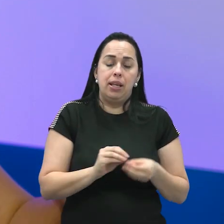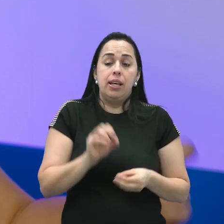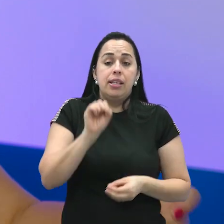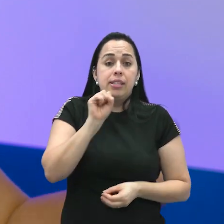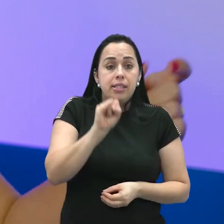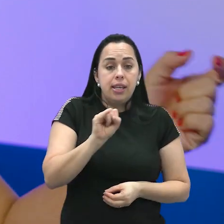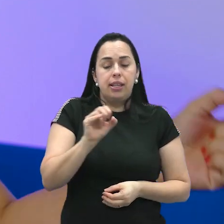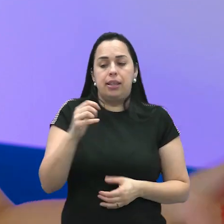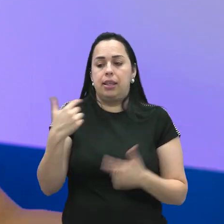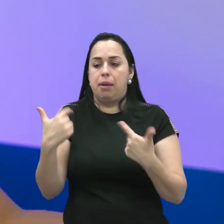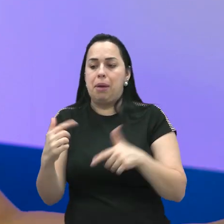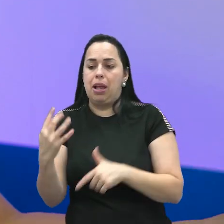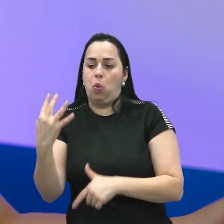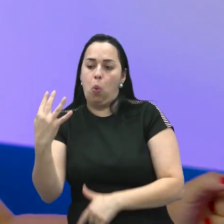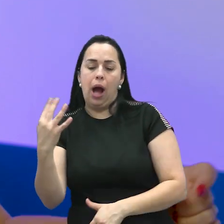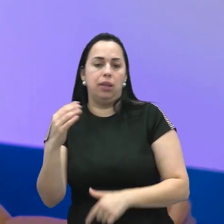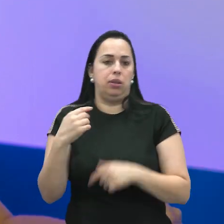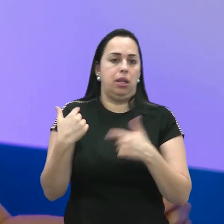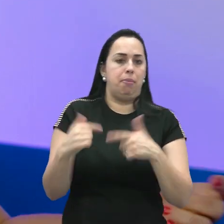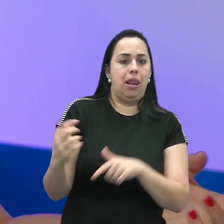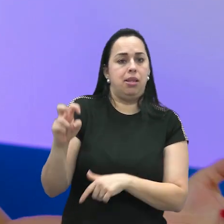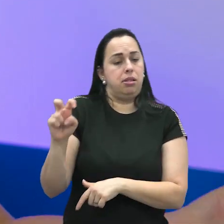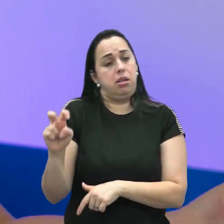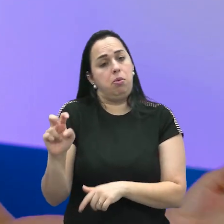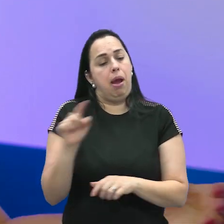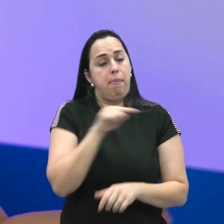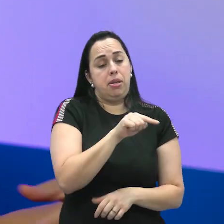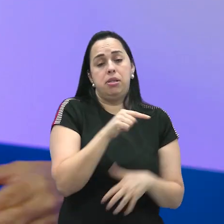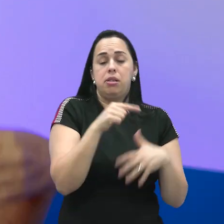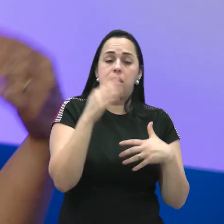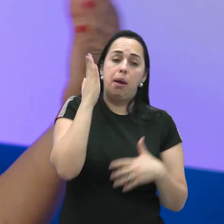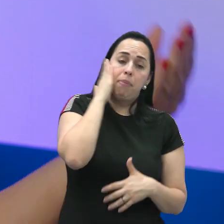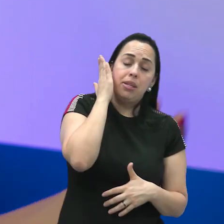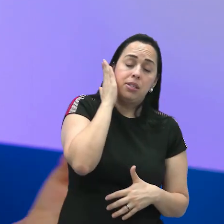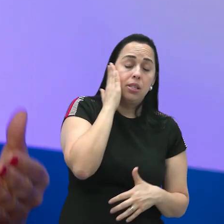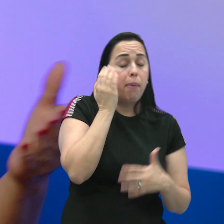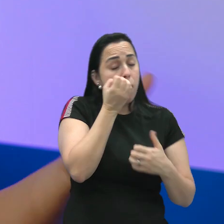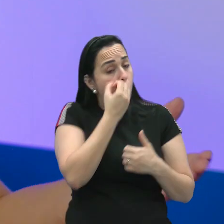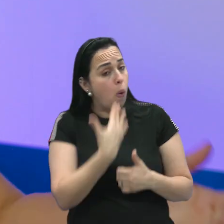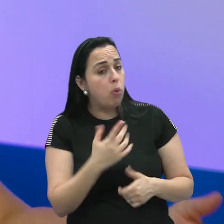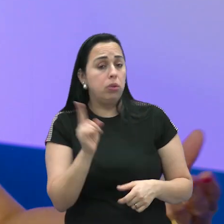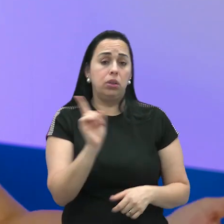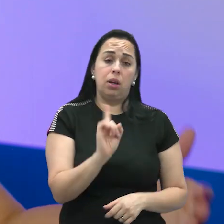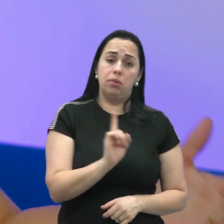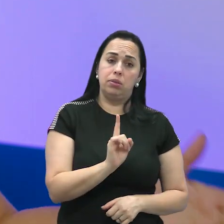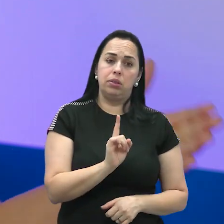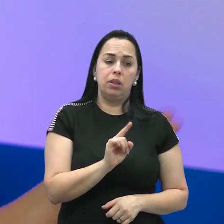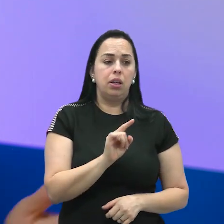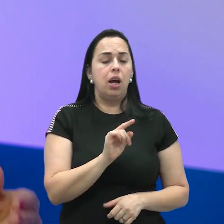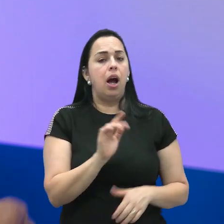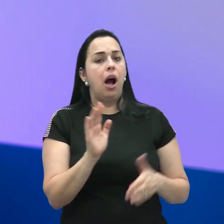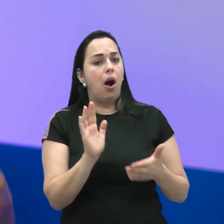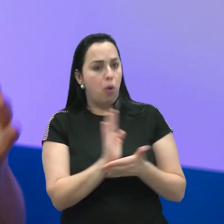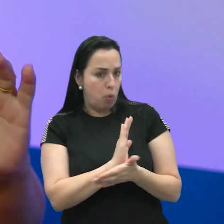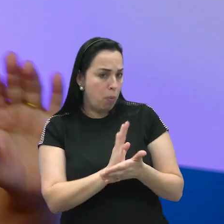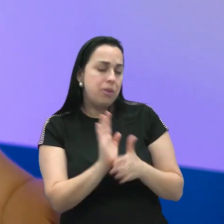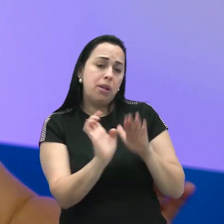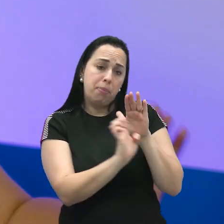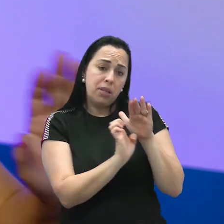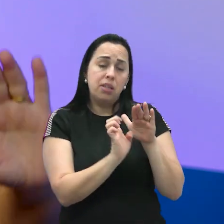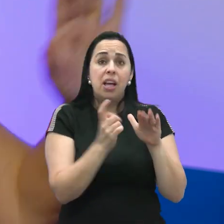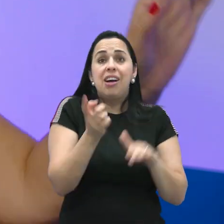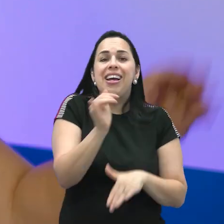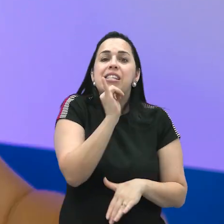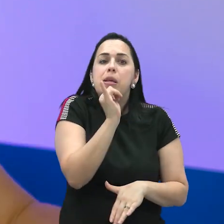formato cabe ou não, né? Tem empresas que, de repente, vão avaliar ali que, olha, é possível, né? Uma